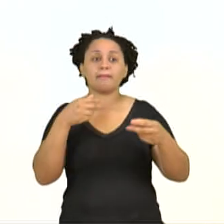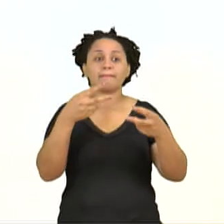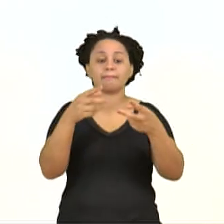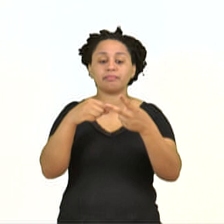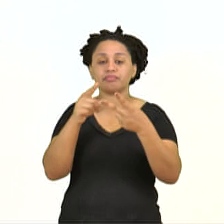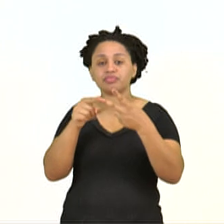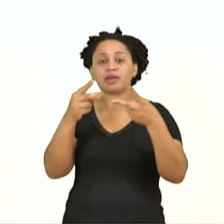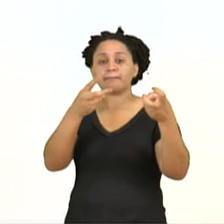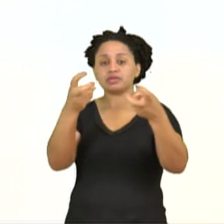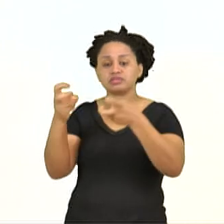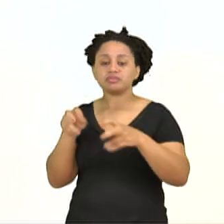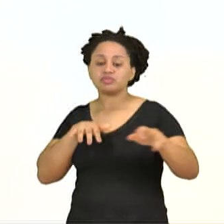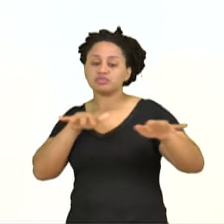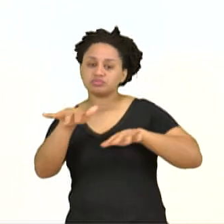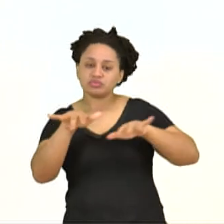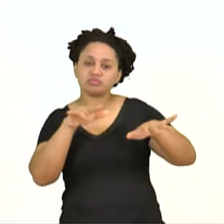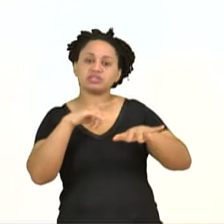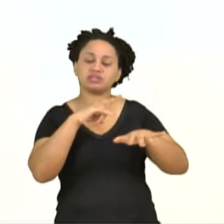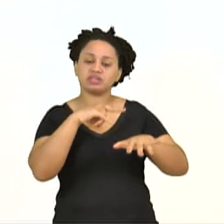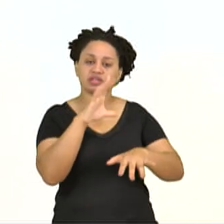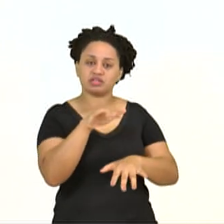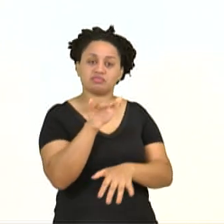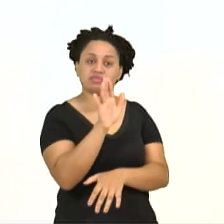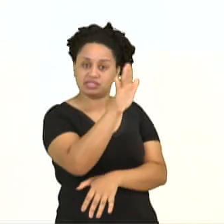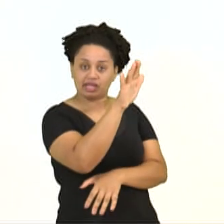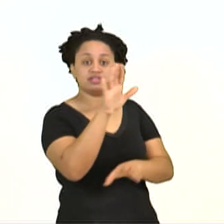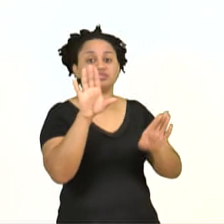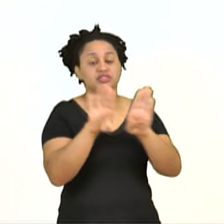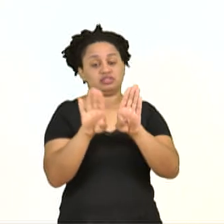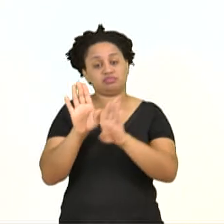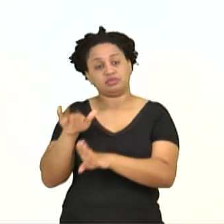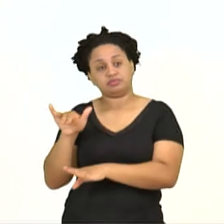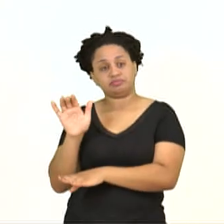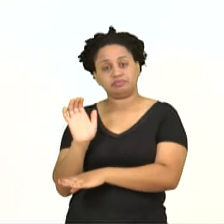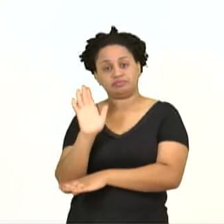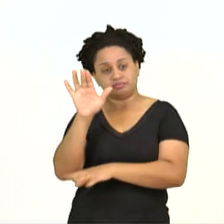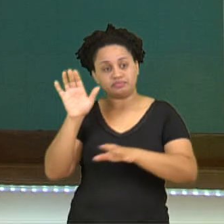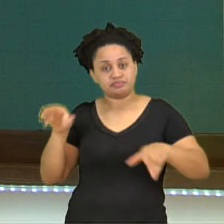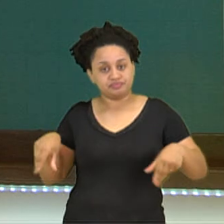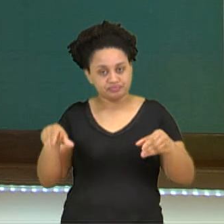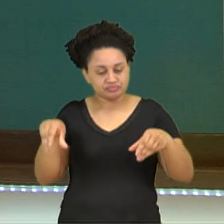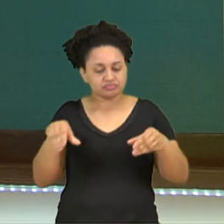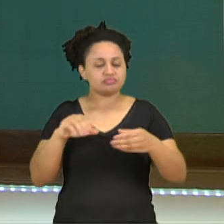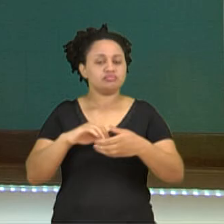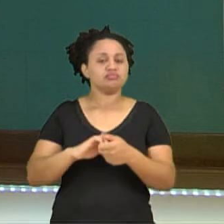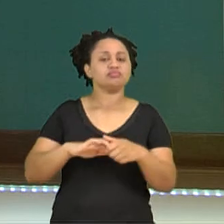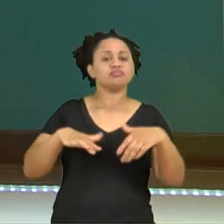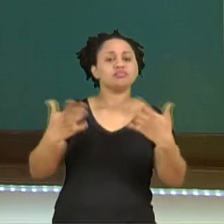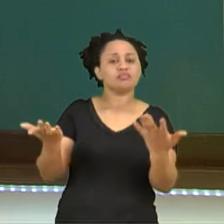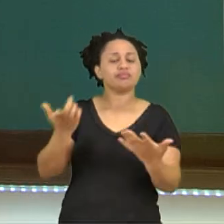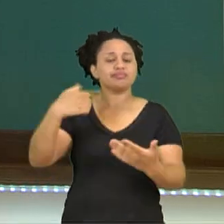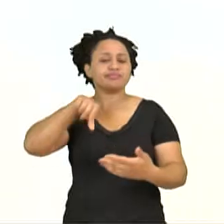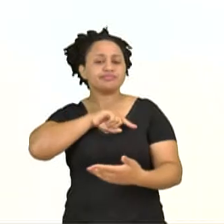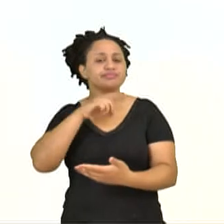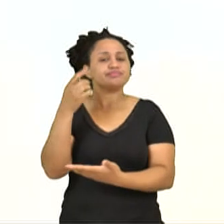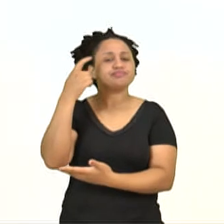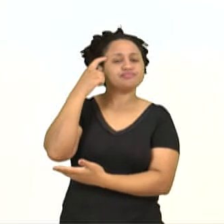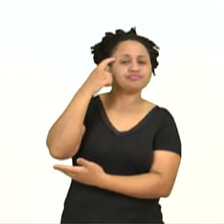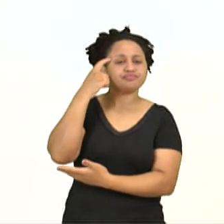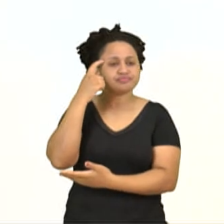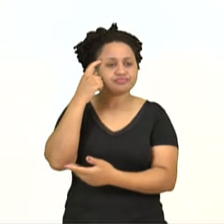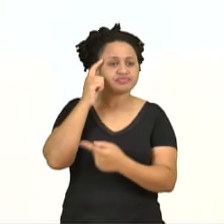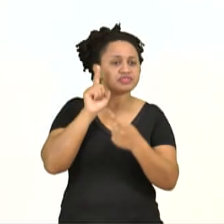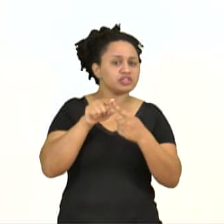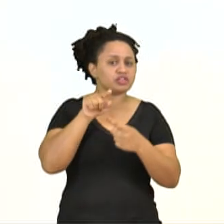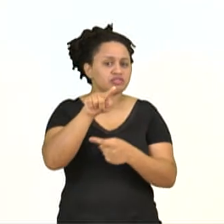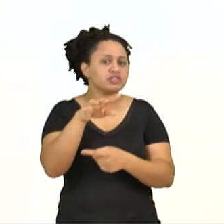movimentos do basquete e do basquetebol em cadeira de rodas. Vamos pensar um pouquinho? Você conhece